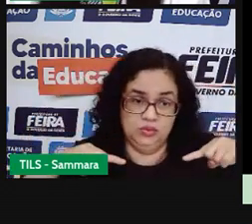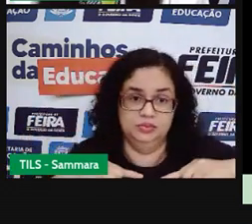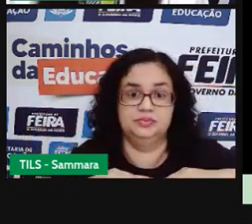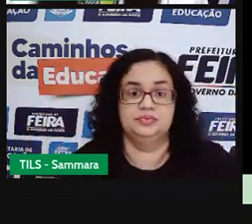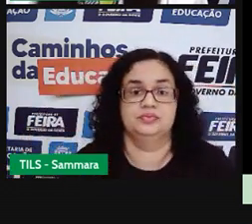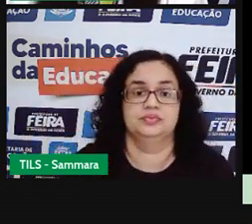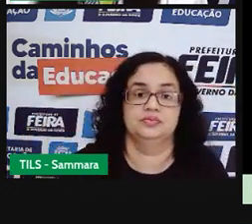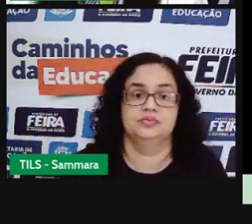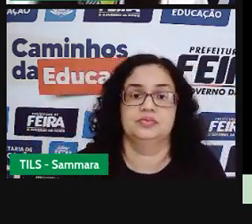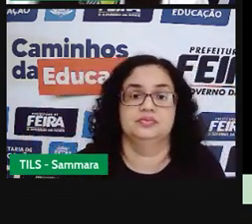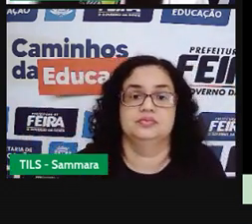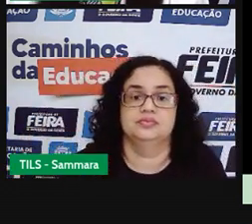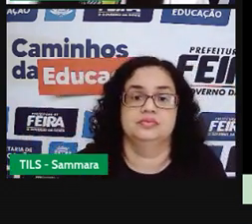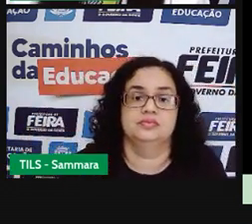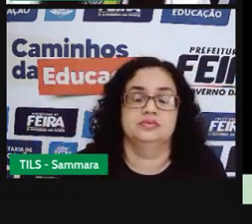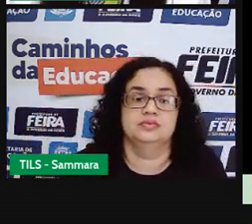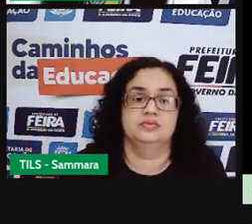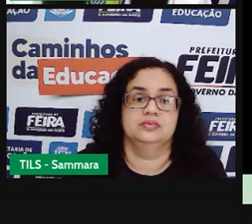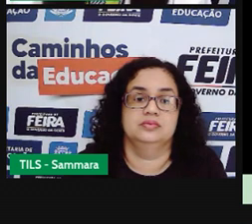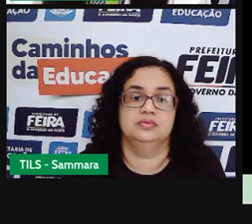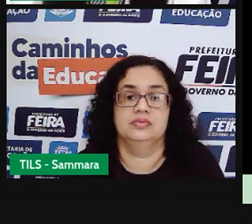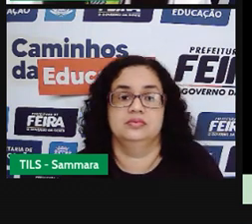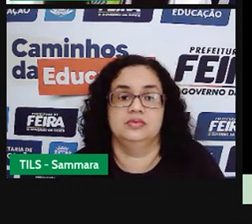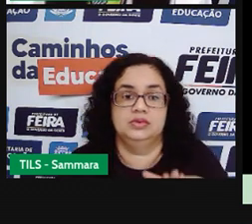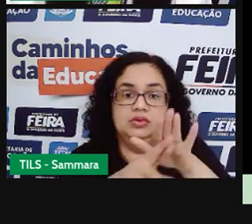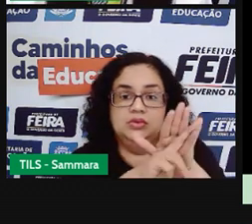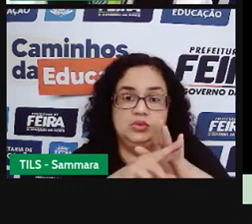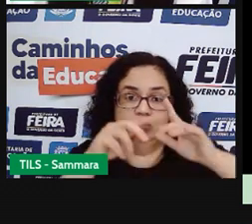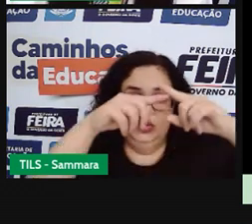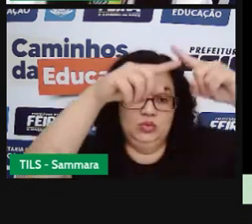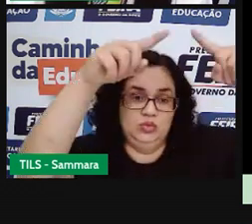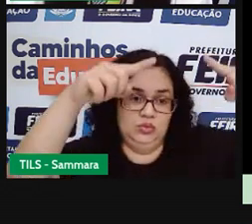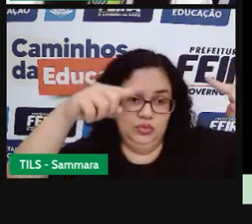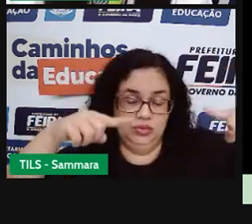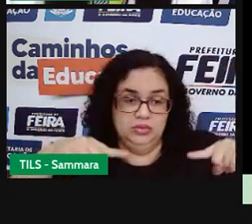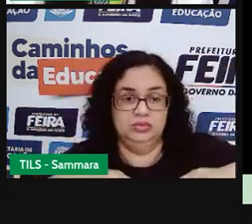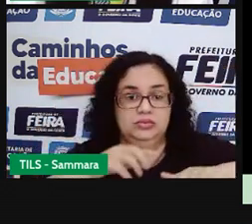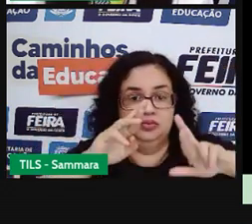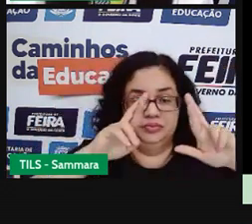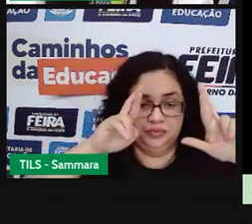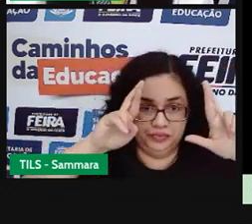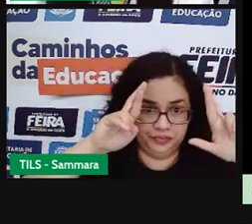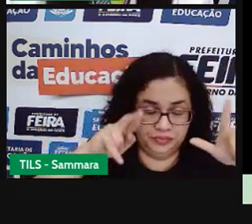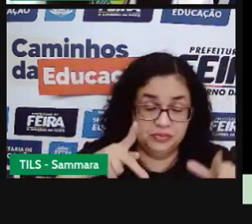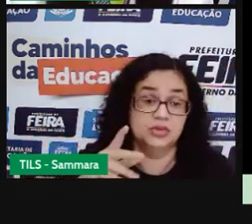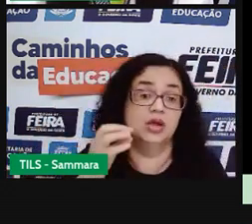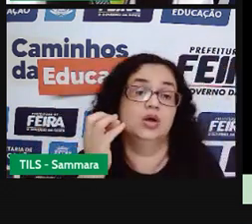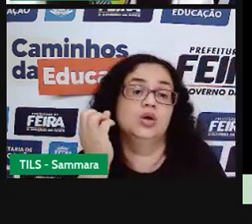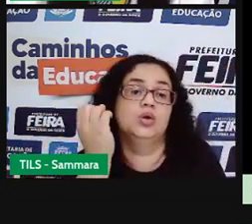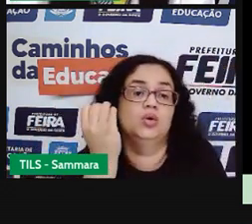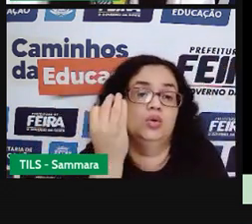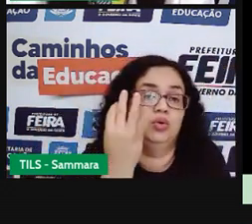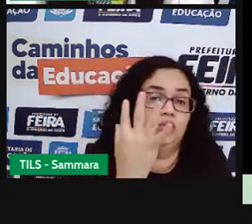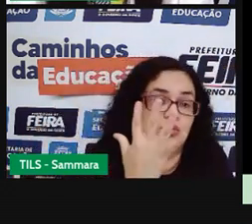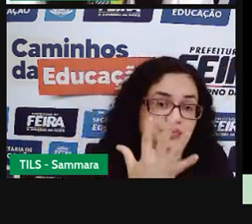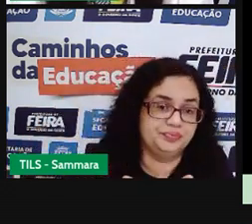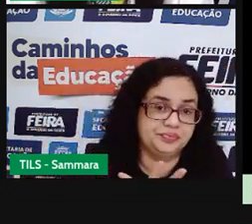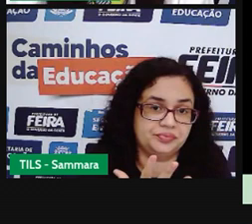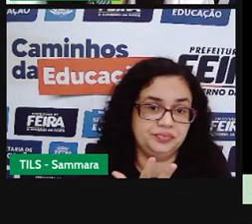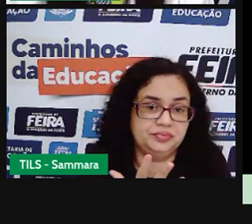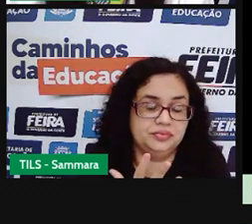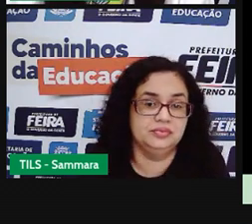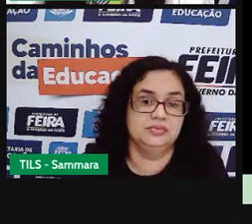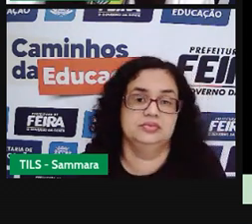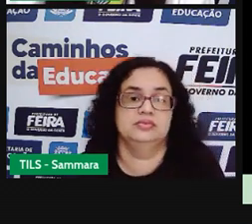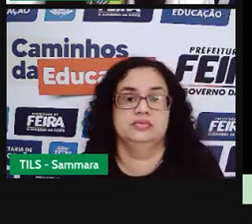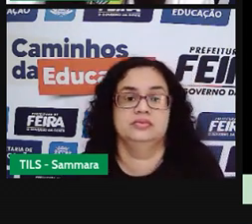gente vai observar algumas diferenças né Na quantidade de figuras planas e foram necessárias para compor a figura